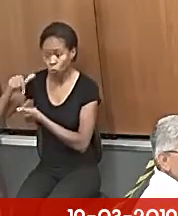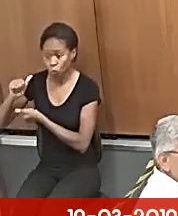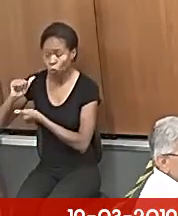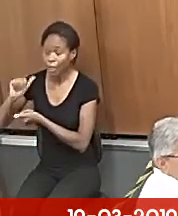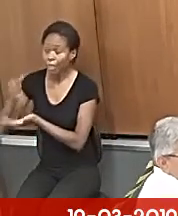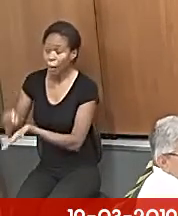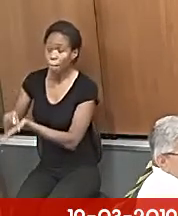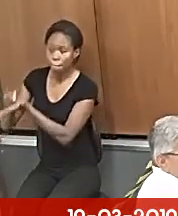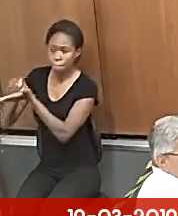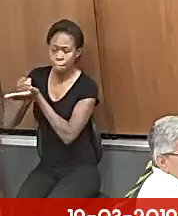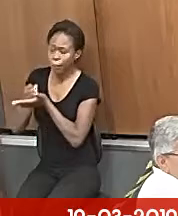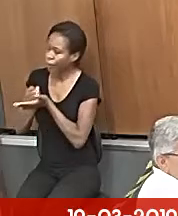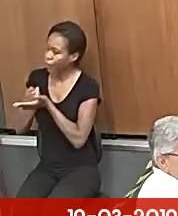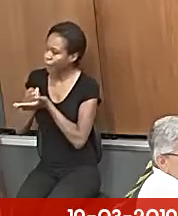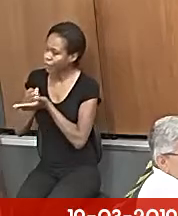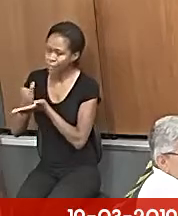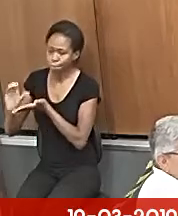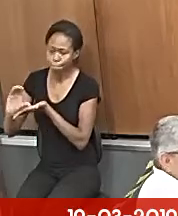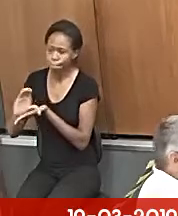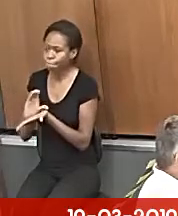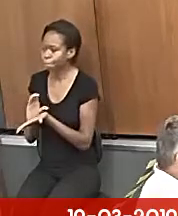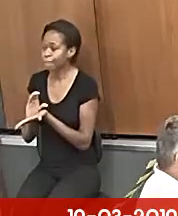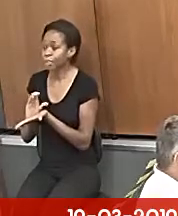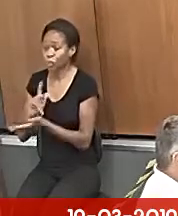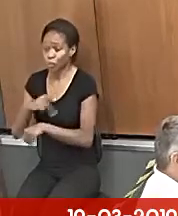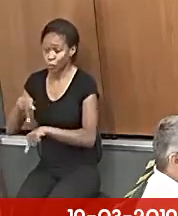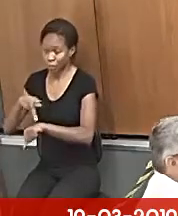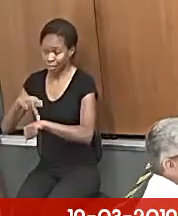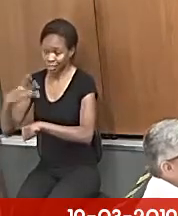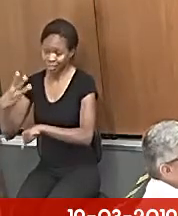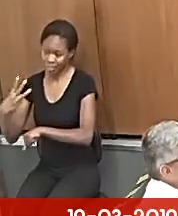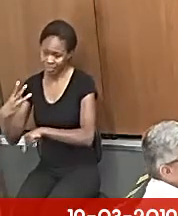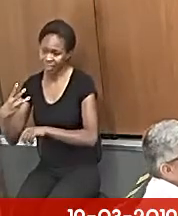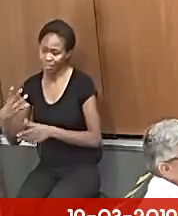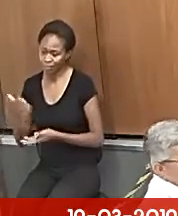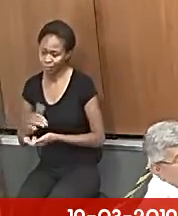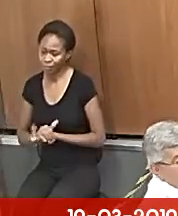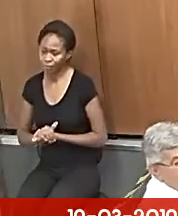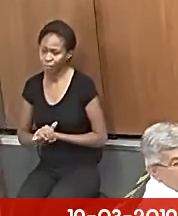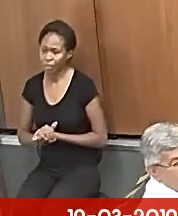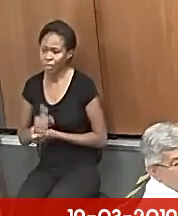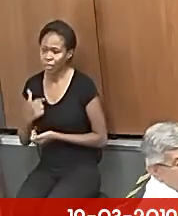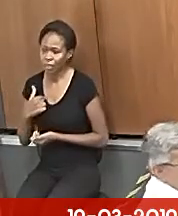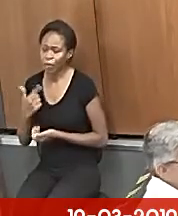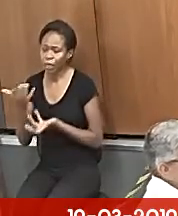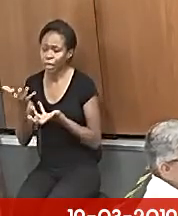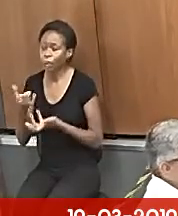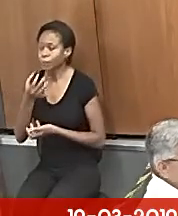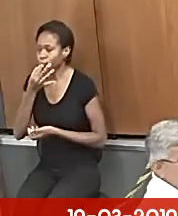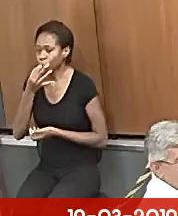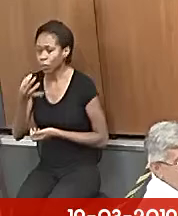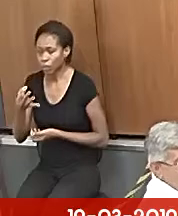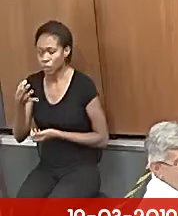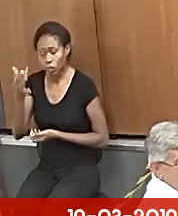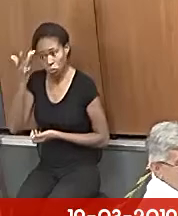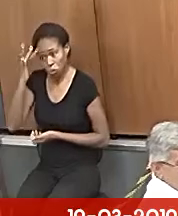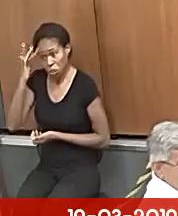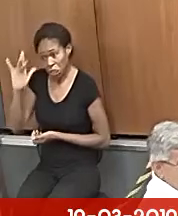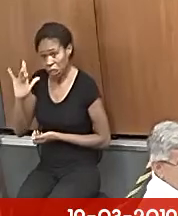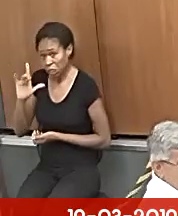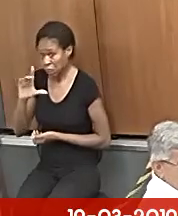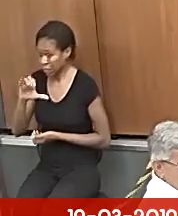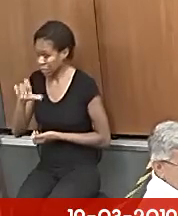então a visibilidade é tudo é eu queria sugerir eu não sei se está muito cedo ainda mas dia 22 de setembro